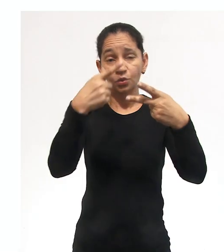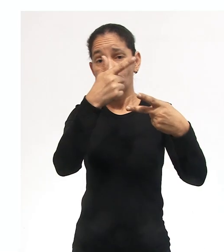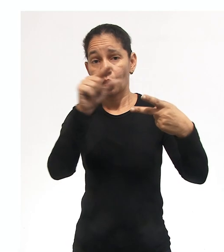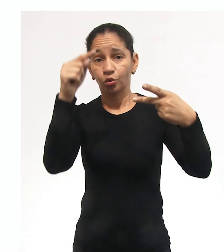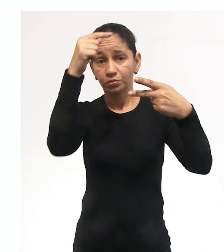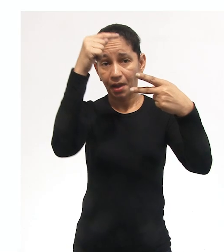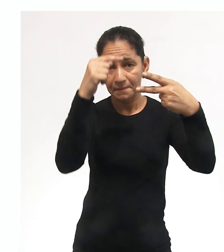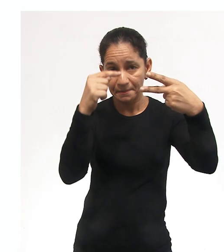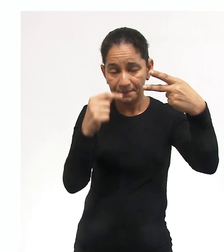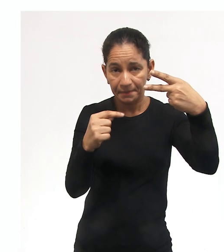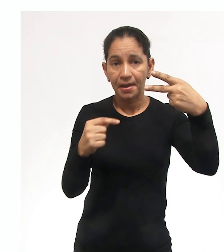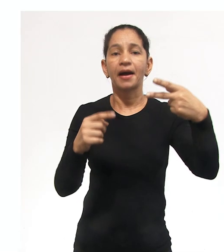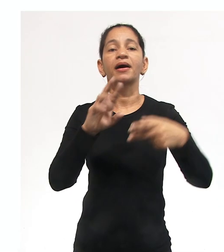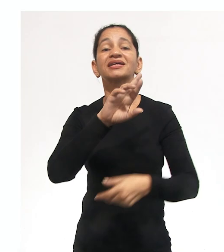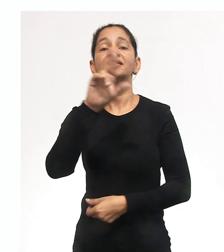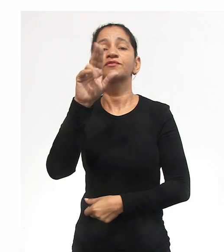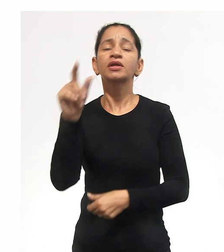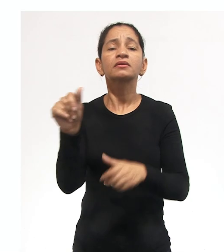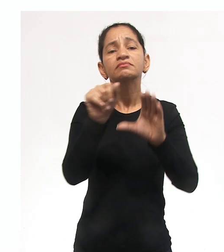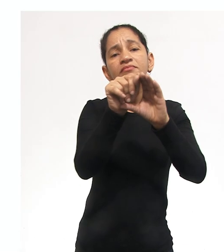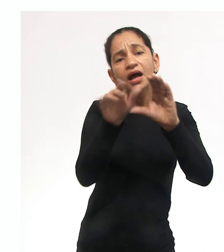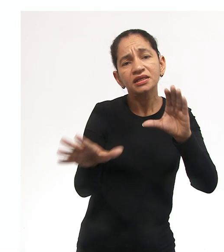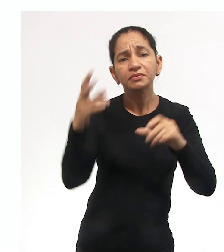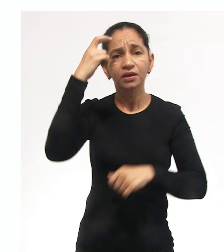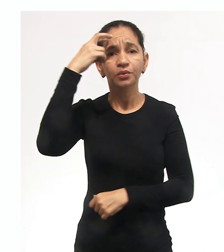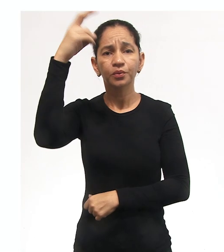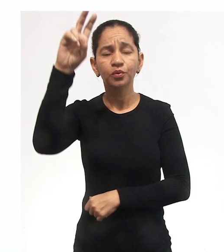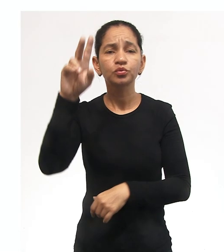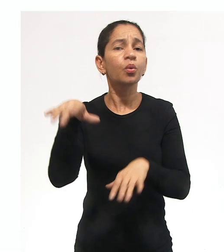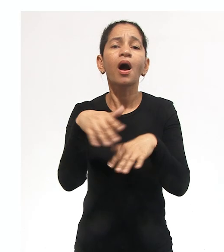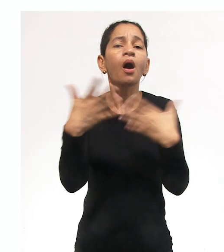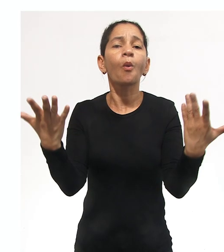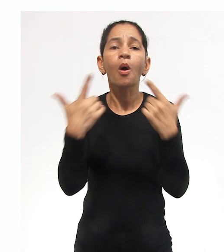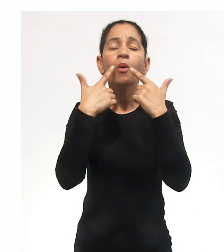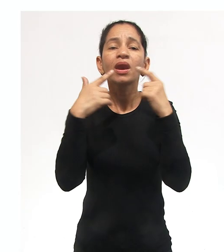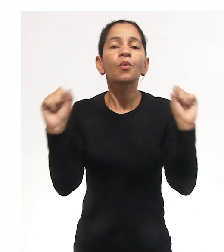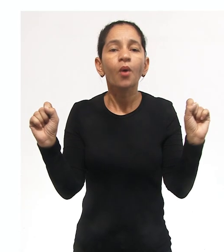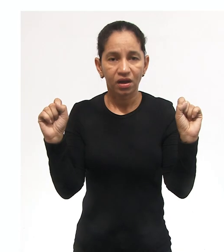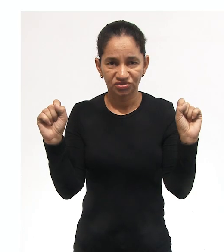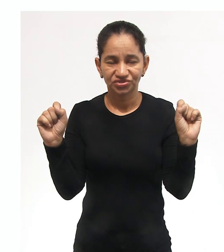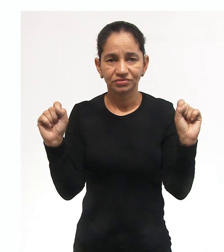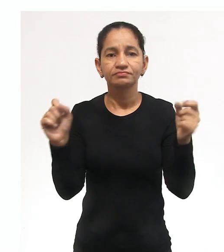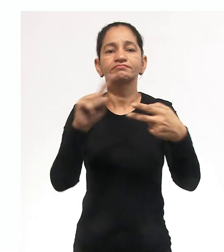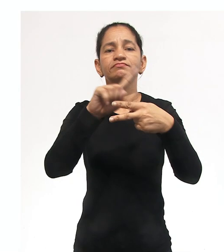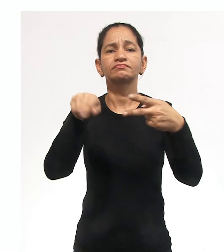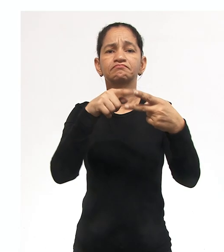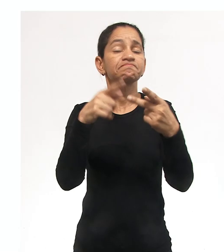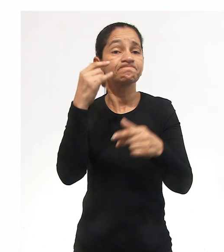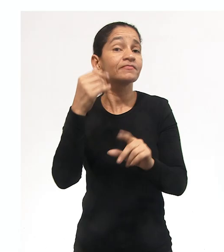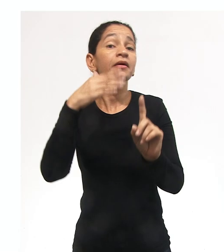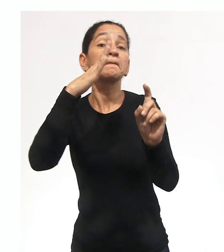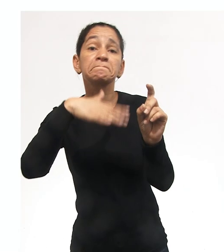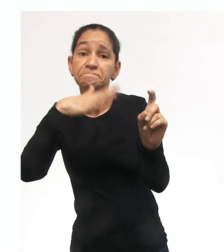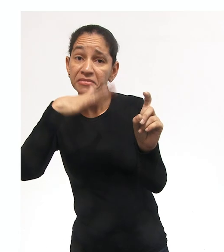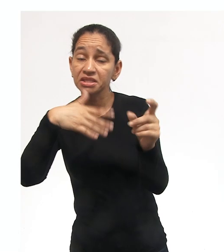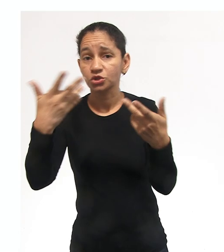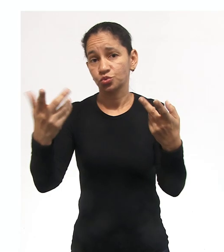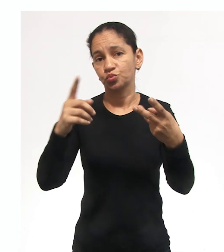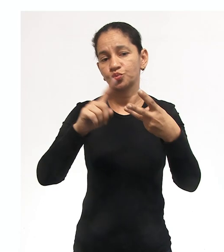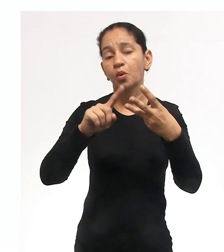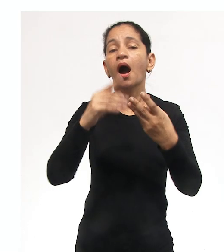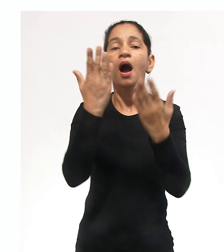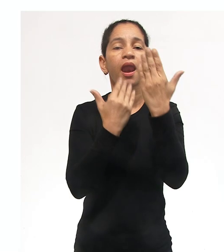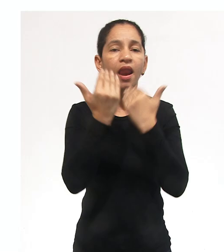Nesses aqui, vocês vão escrever aspectos culturais relacionados à linguagem, a causos e lendas, a